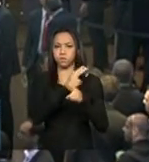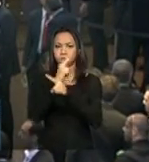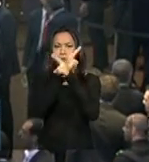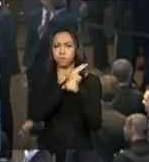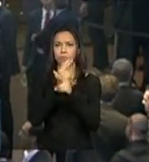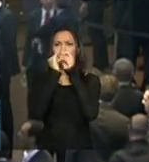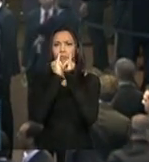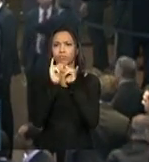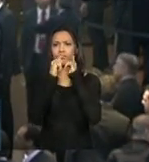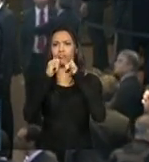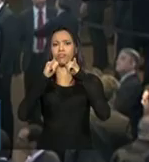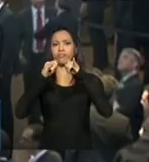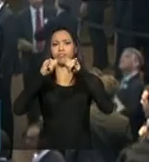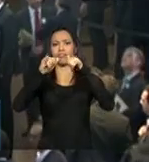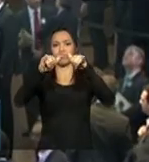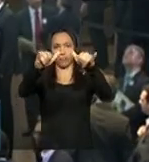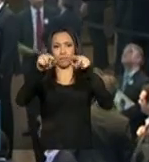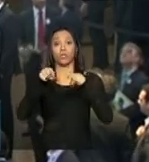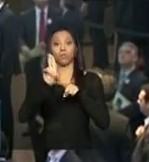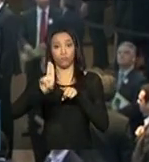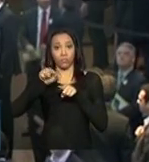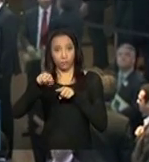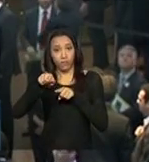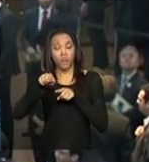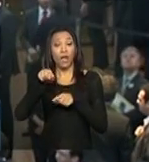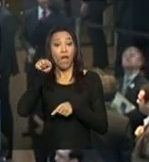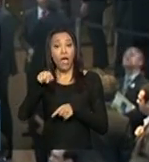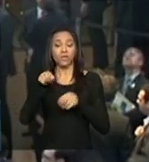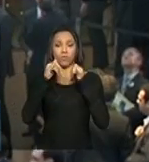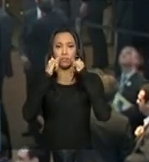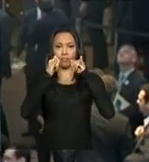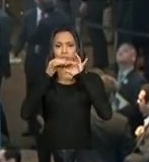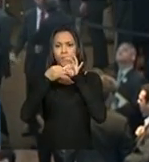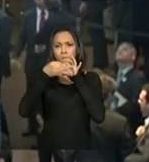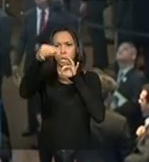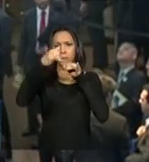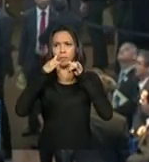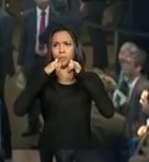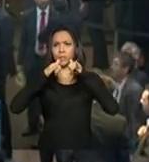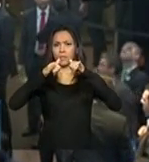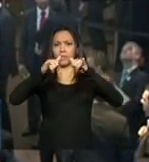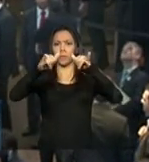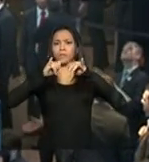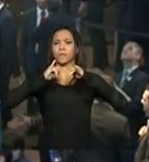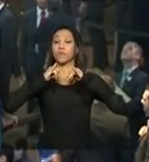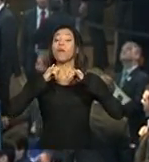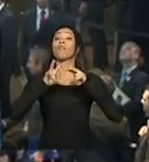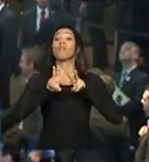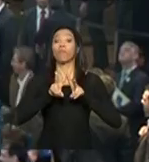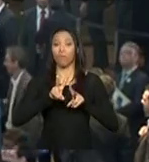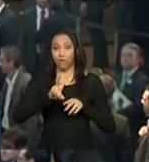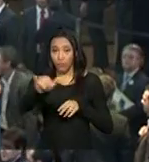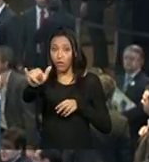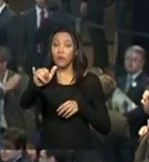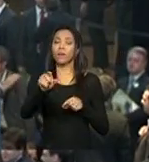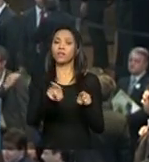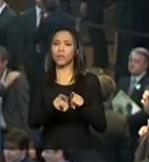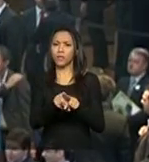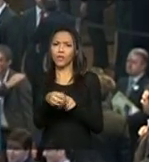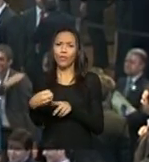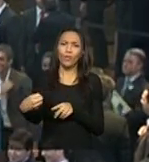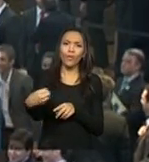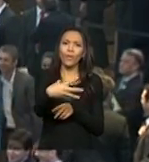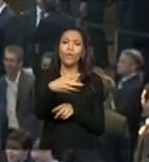de energia elétrica. E essas linhas de transmissão também vão possibilitar estabelecer um novo ponto